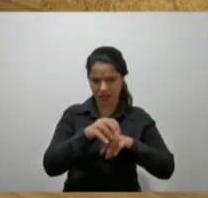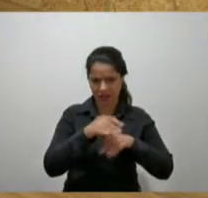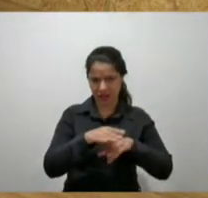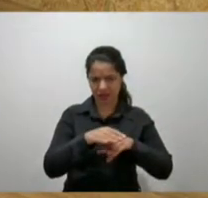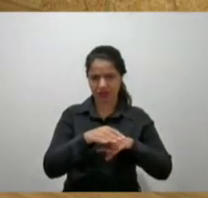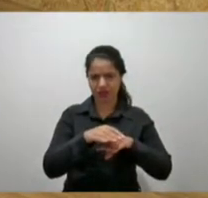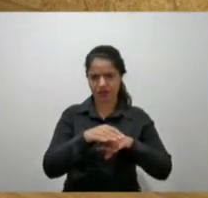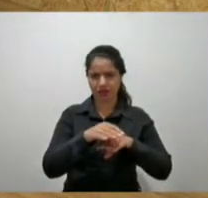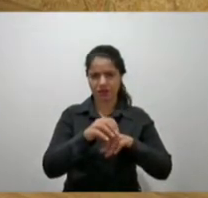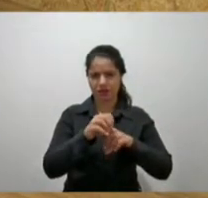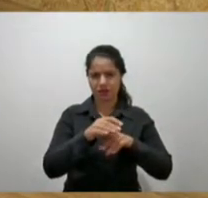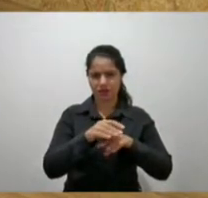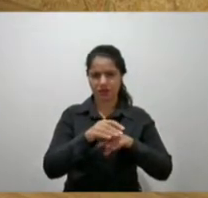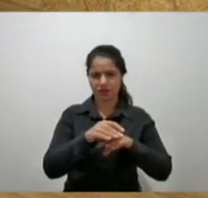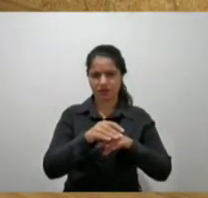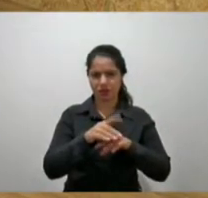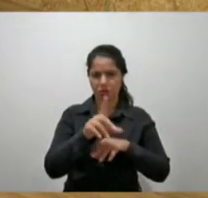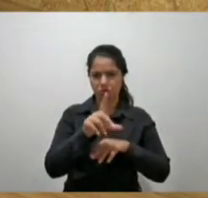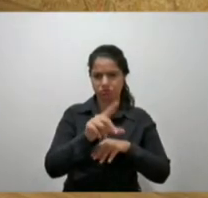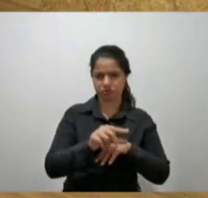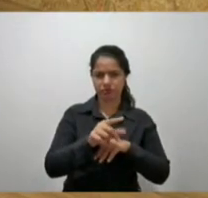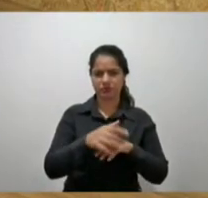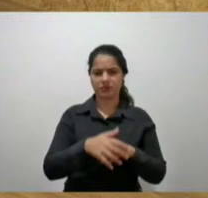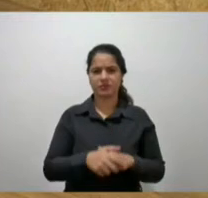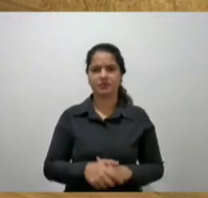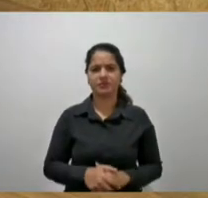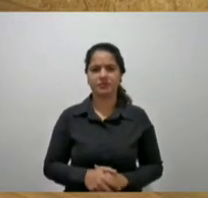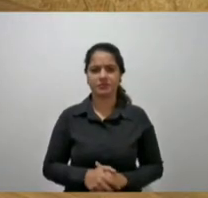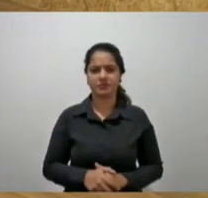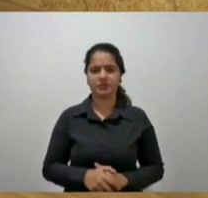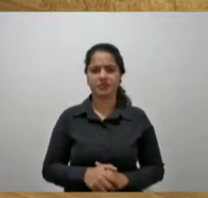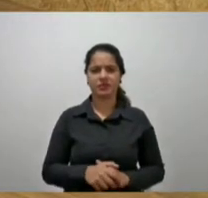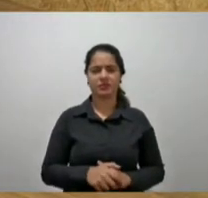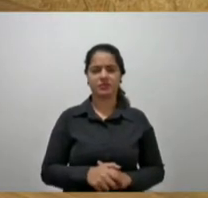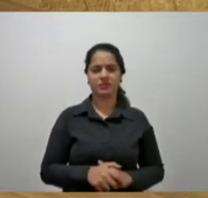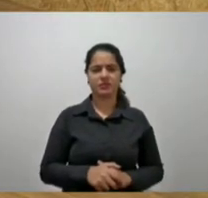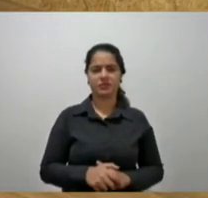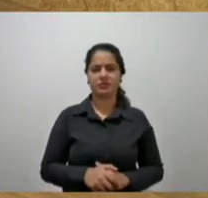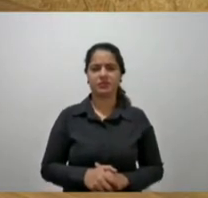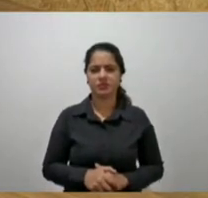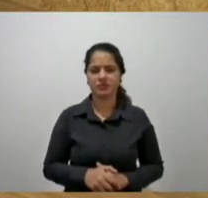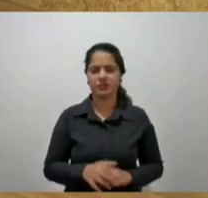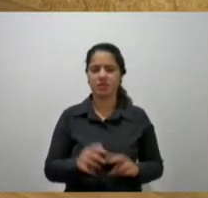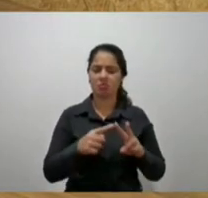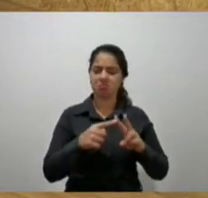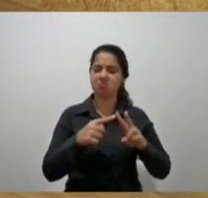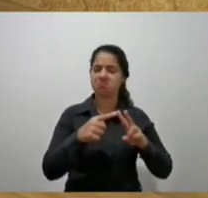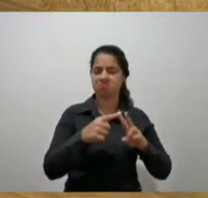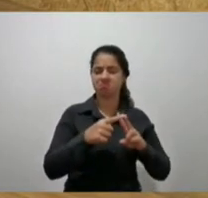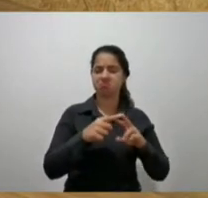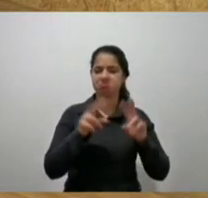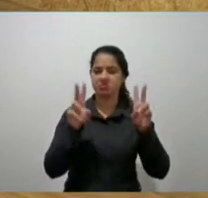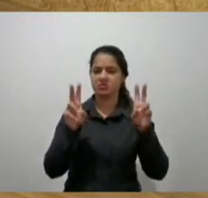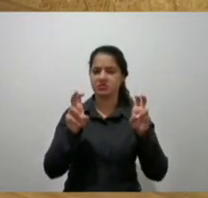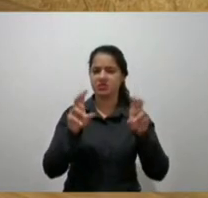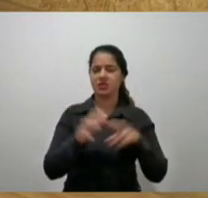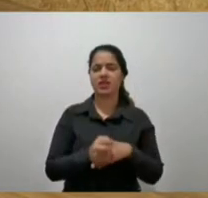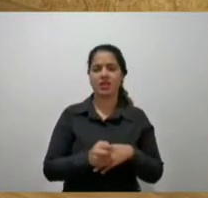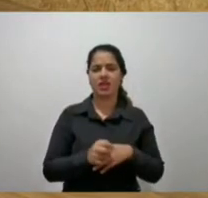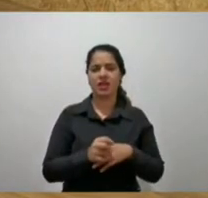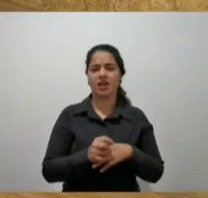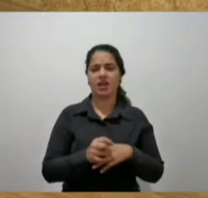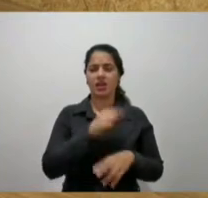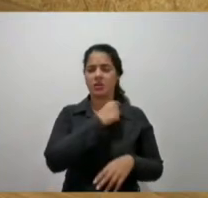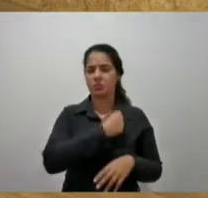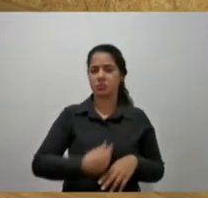Né? São esses dois momentos, acho que você está se referindo, né? E tem também o terceiro assunto, a ESG, que ela é bastante poluidora, e ela entra